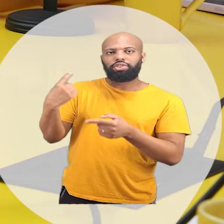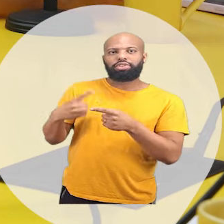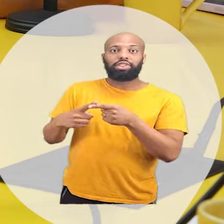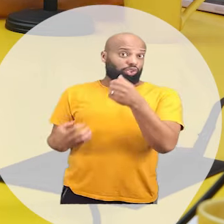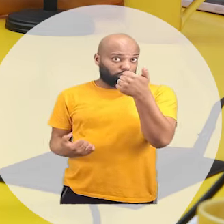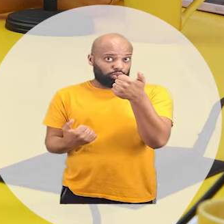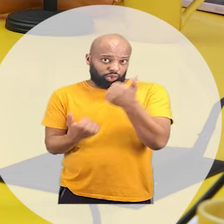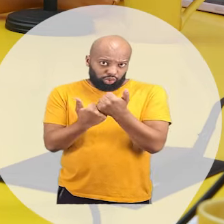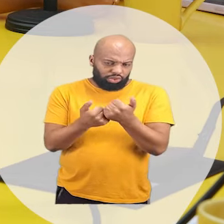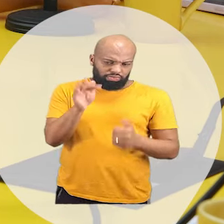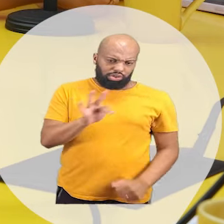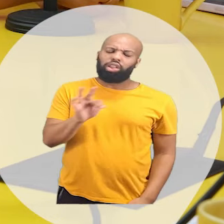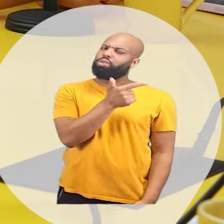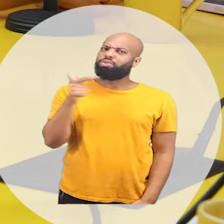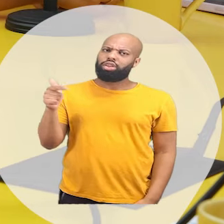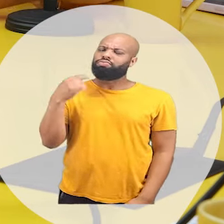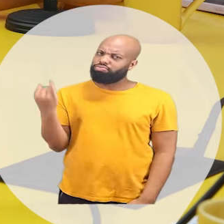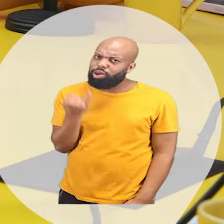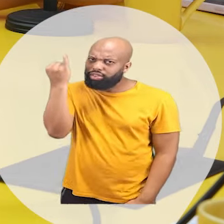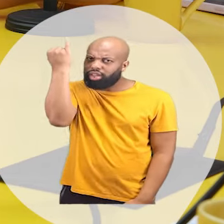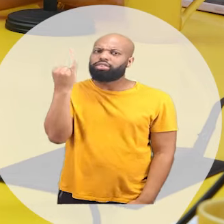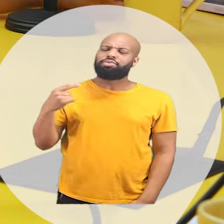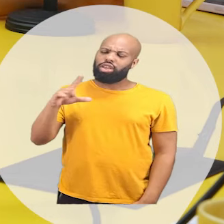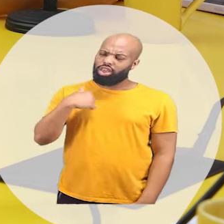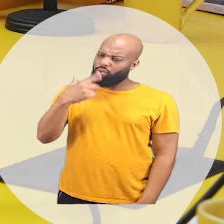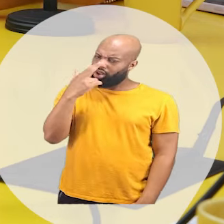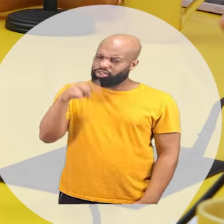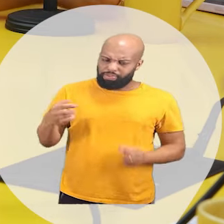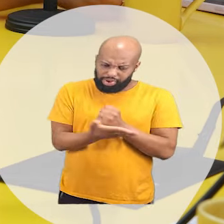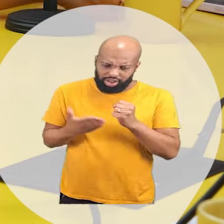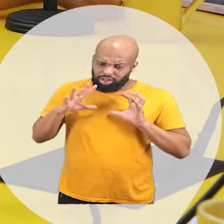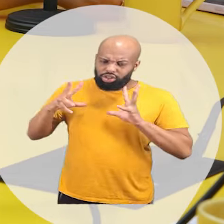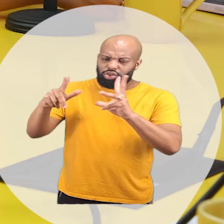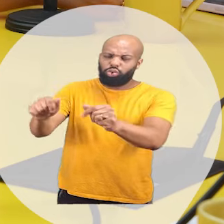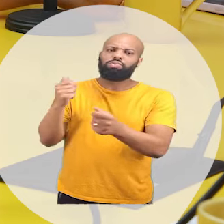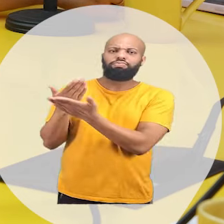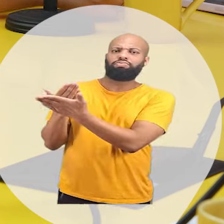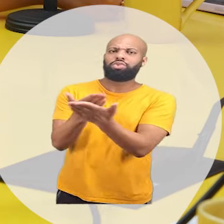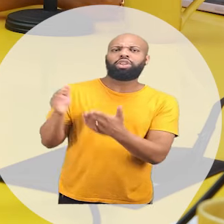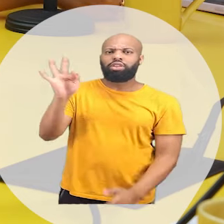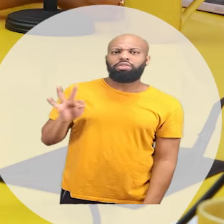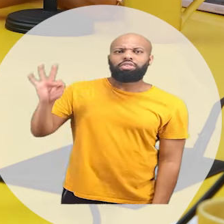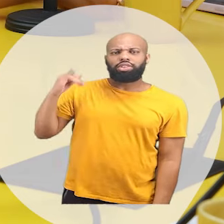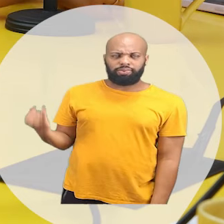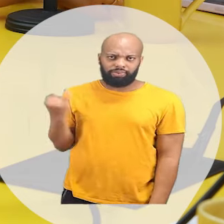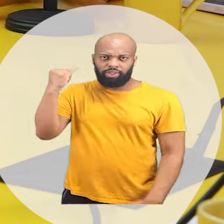dúvidas nada substitui uma faculdade eu acho que é essencial todo mundo fazer né